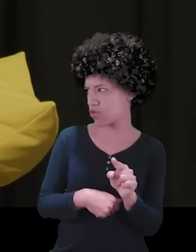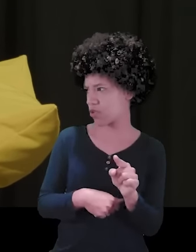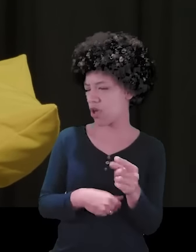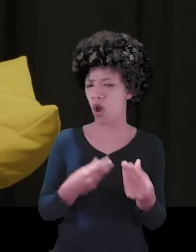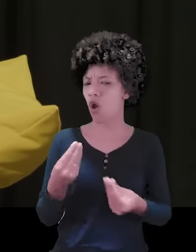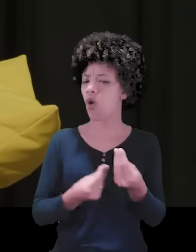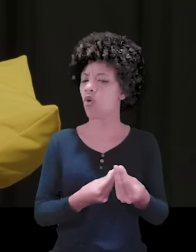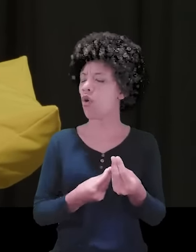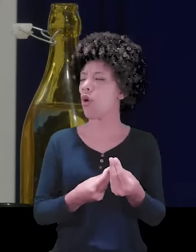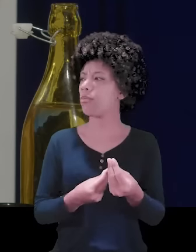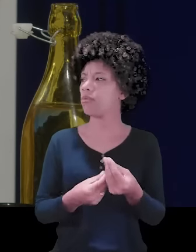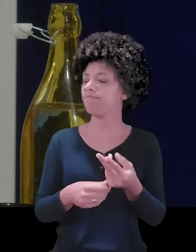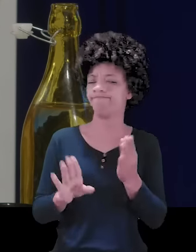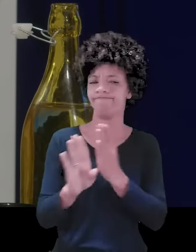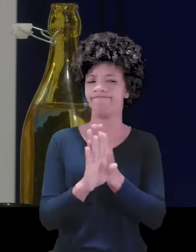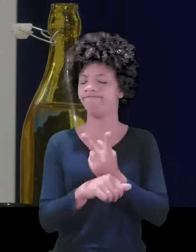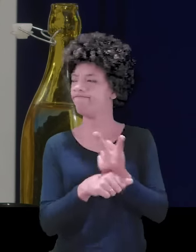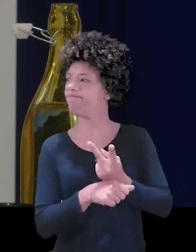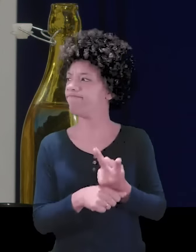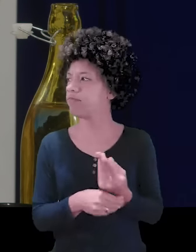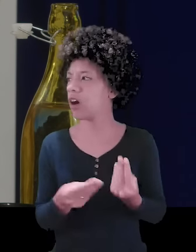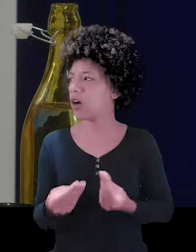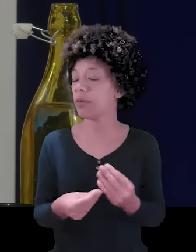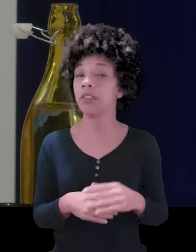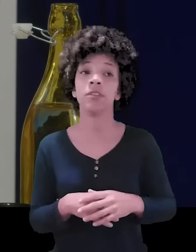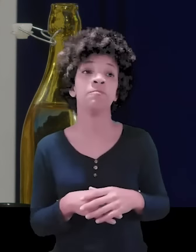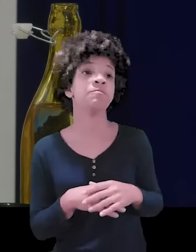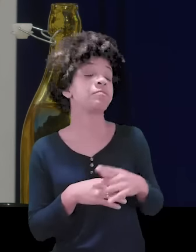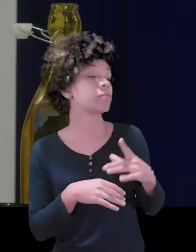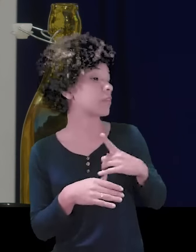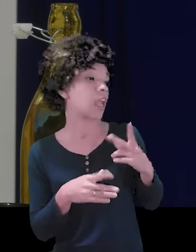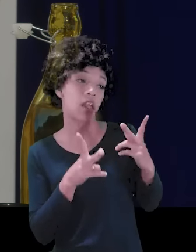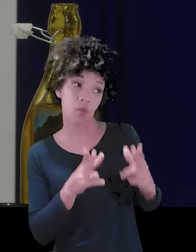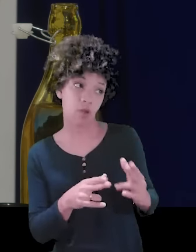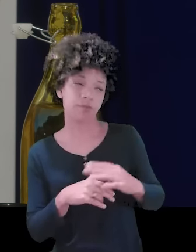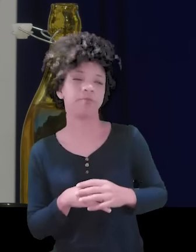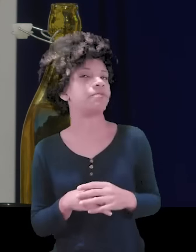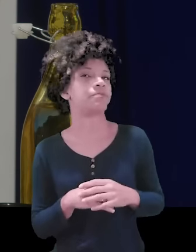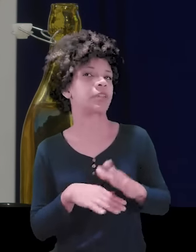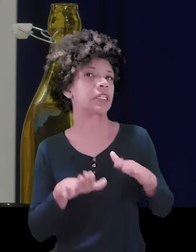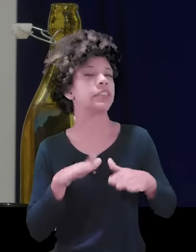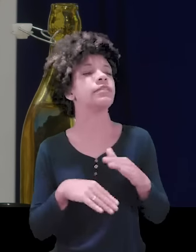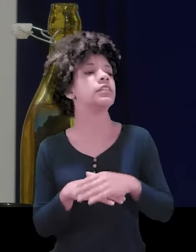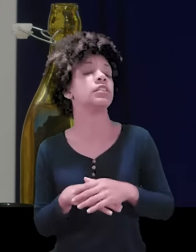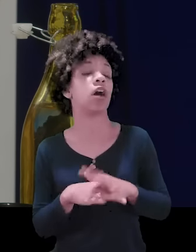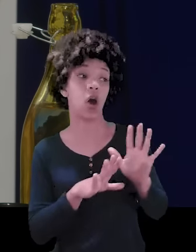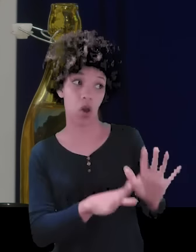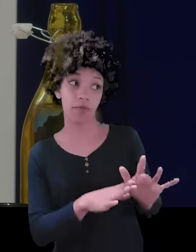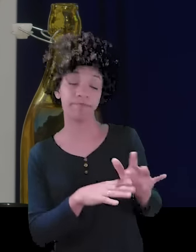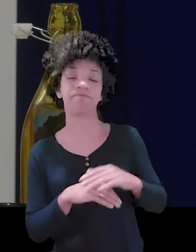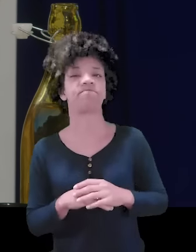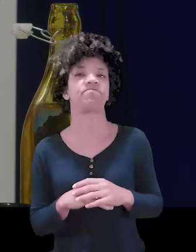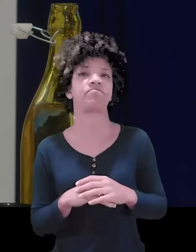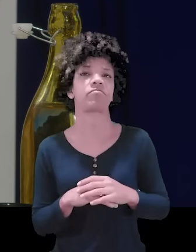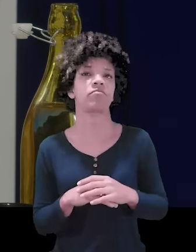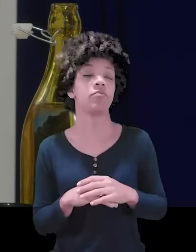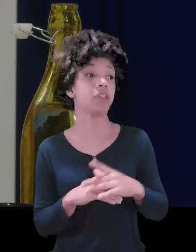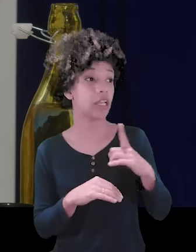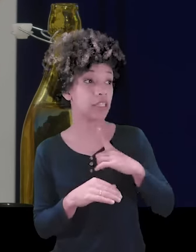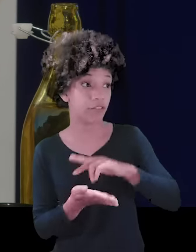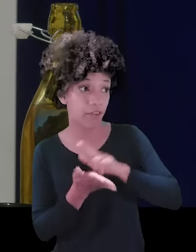como é que a abordagem para isso a abordagem você da mesma forma muitas vezes veja bem